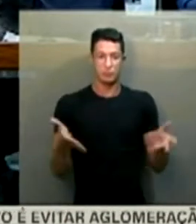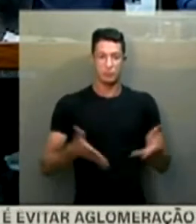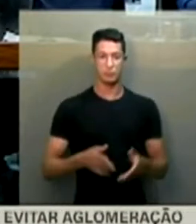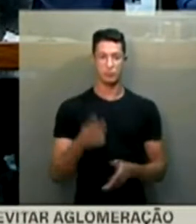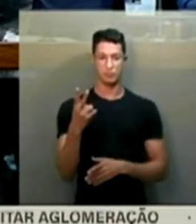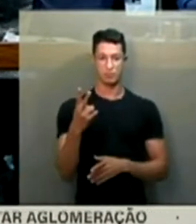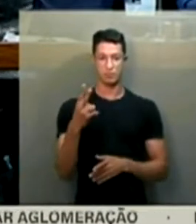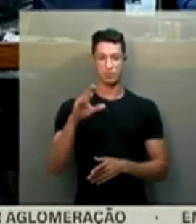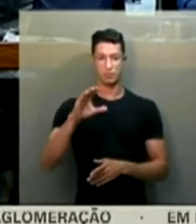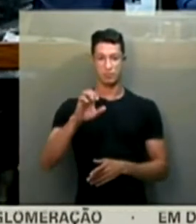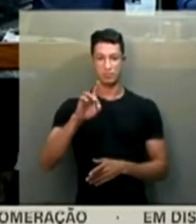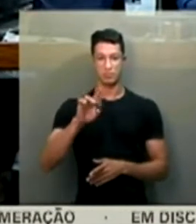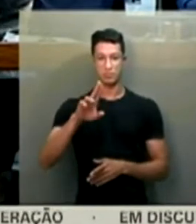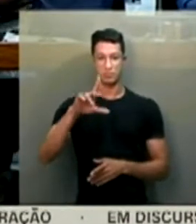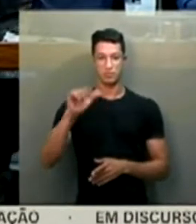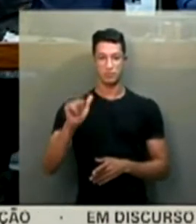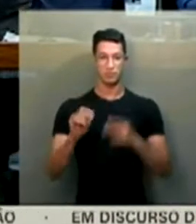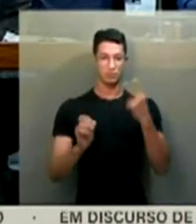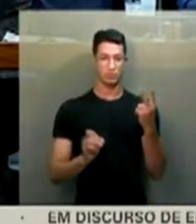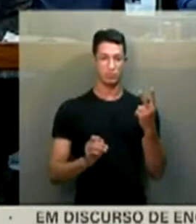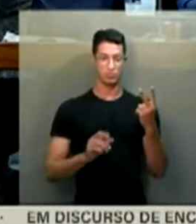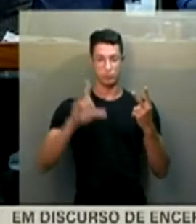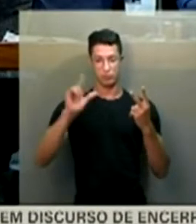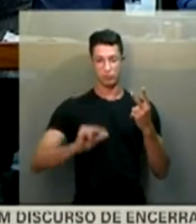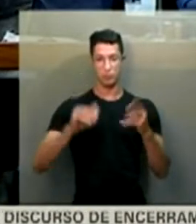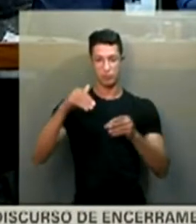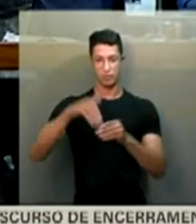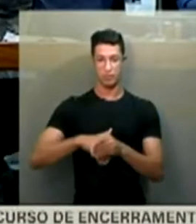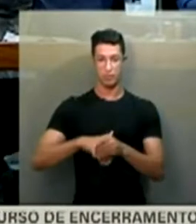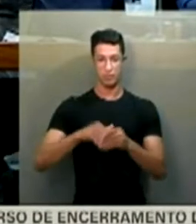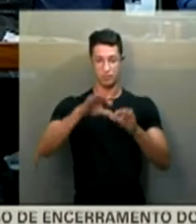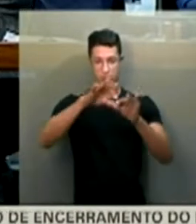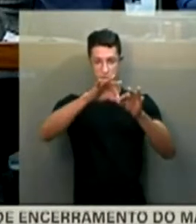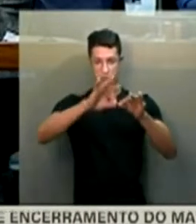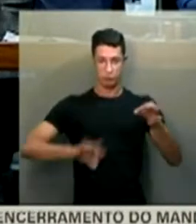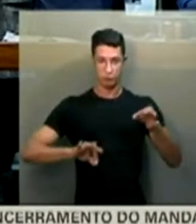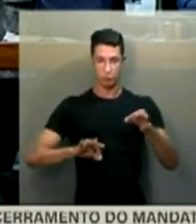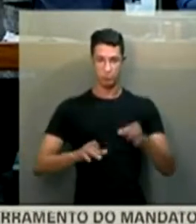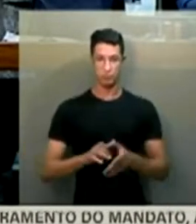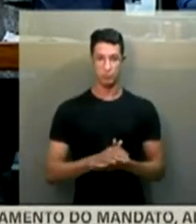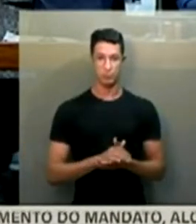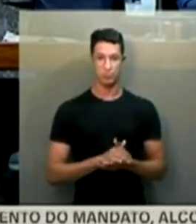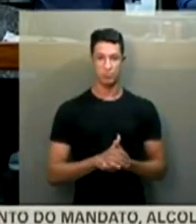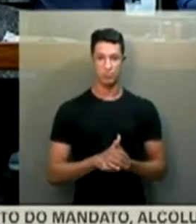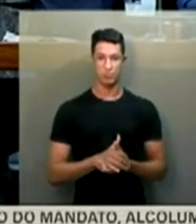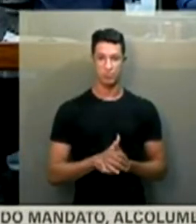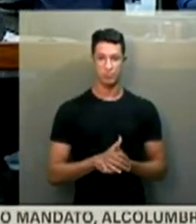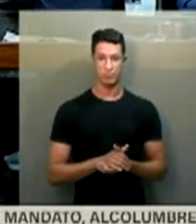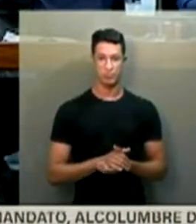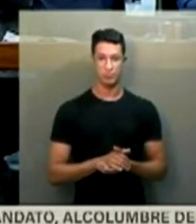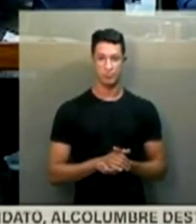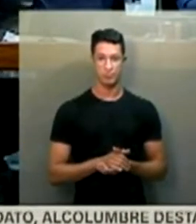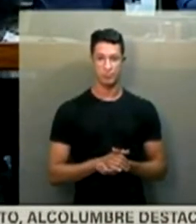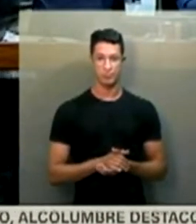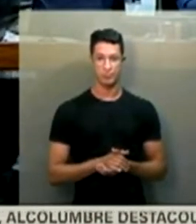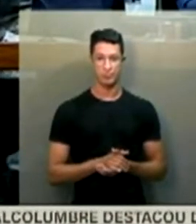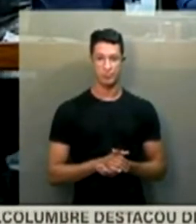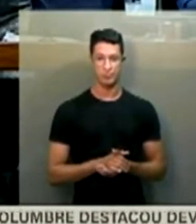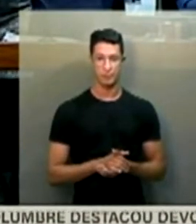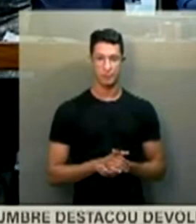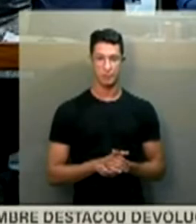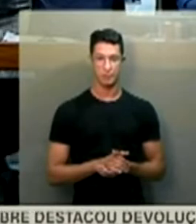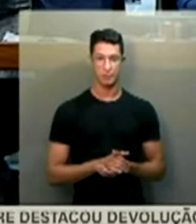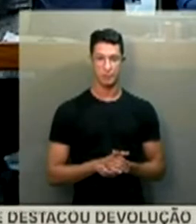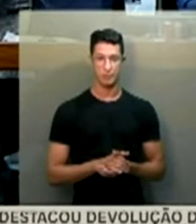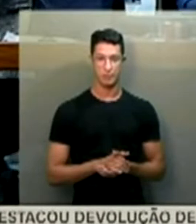duas cédulas e dois votantes a menos. Vou destruir as duas cédulas. E os envelopes? E